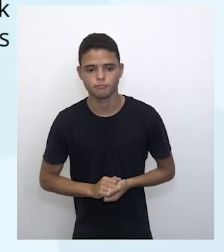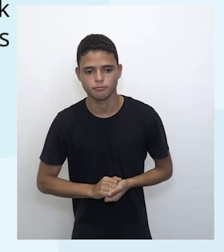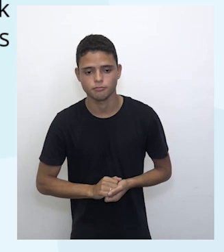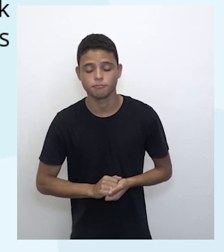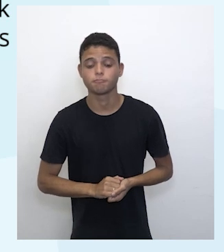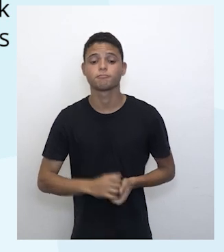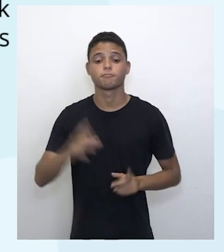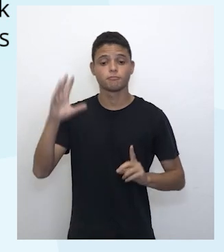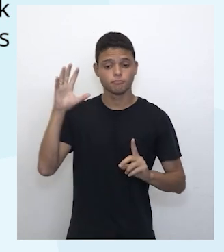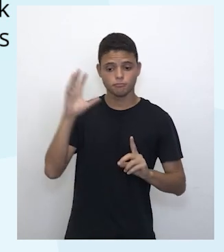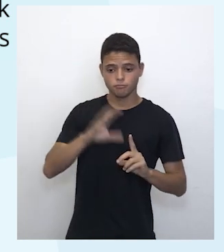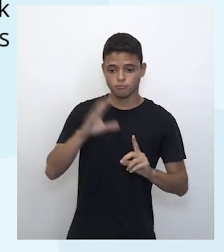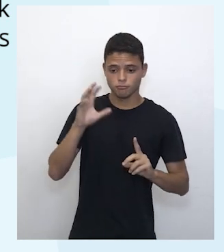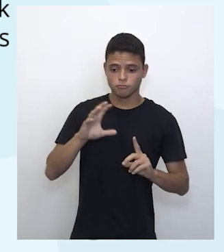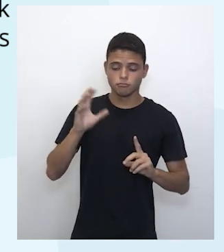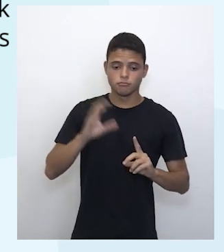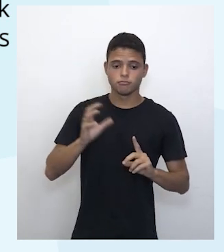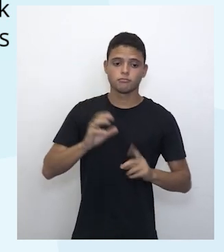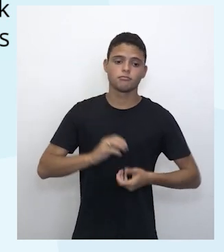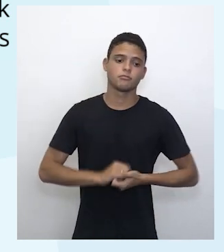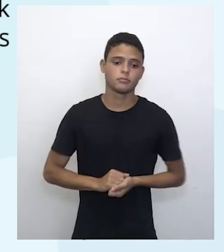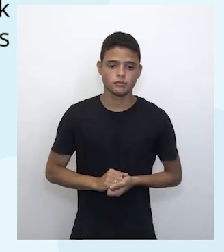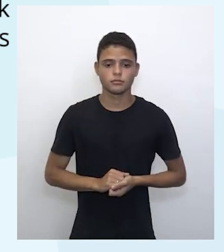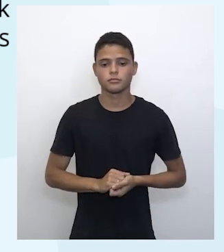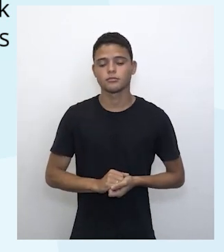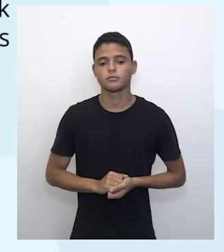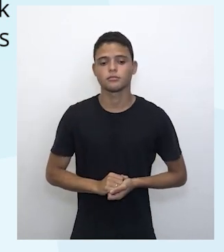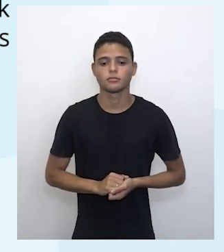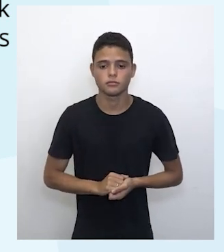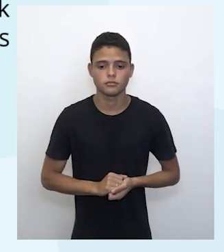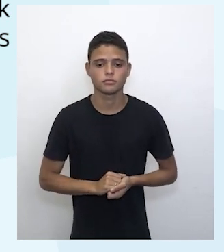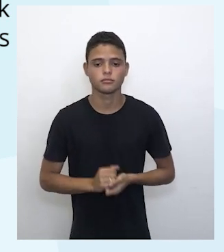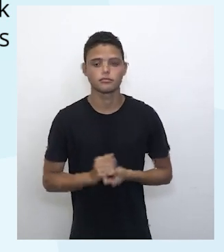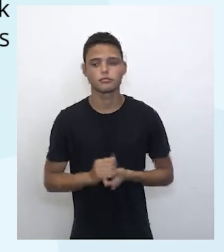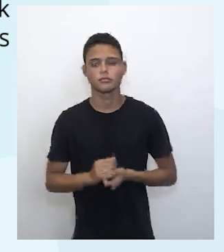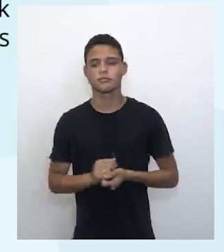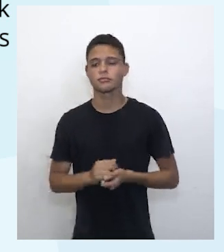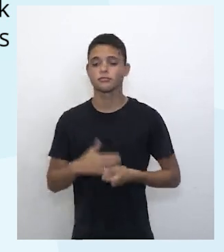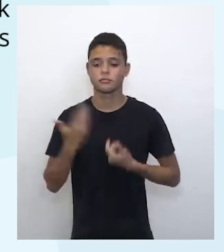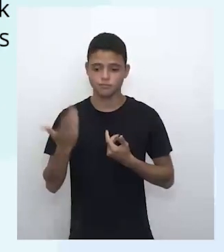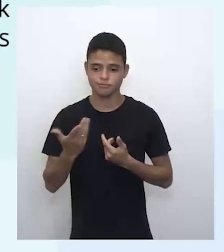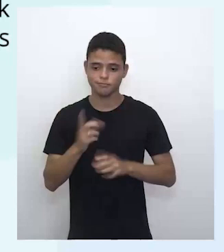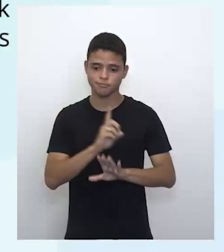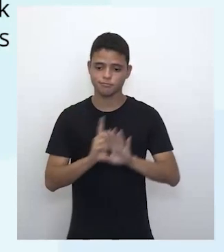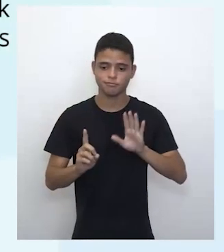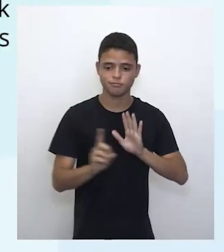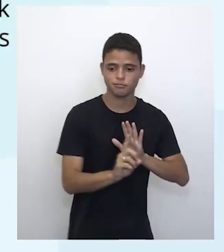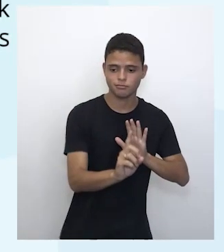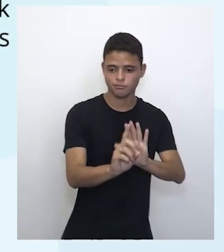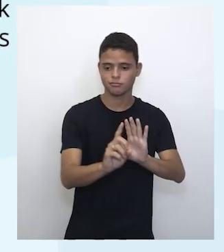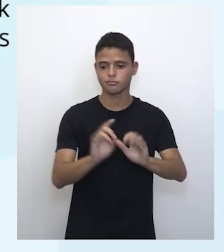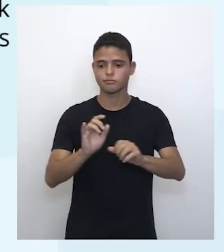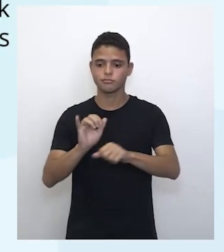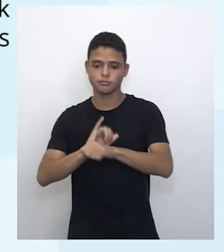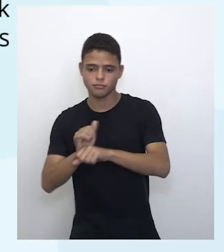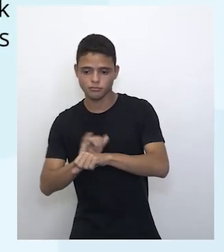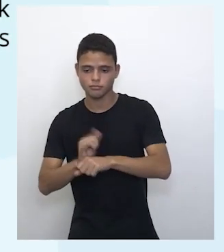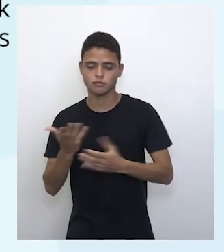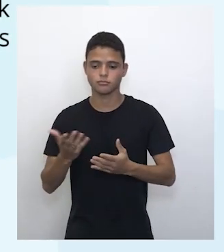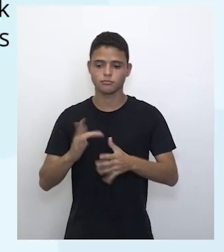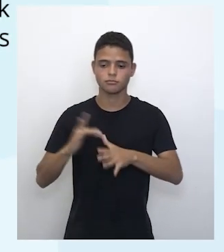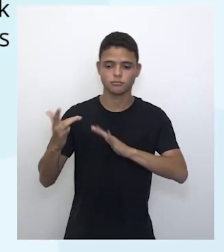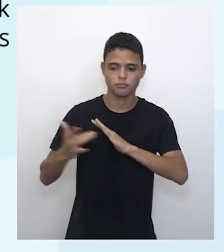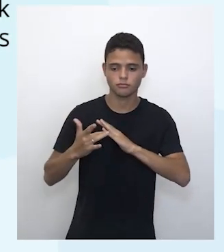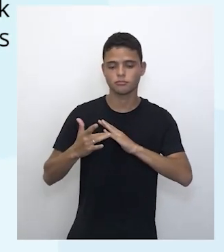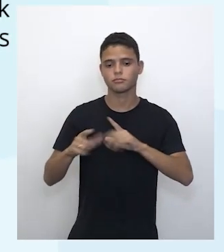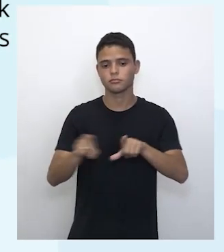chamados influenciadores, ou influencers em inglês, se tornaram as figuras mais prominentes das redes sociais e das